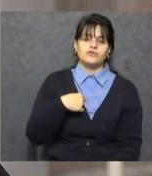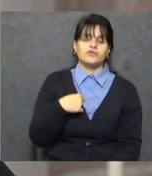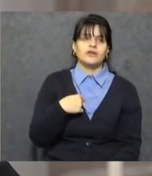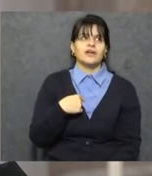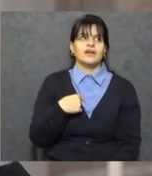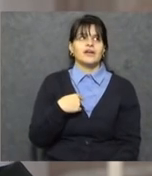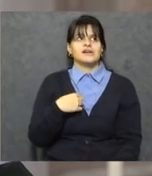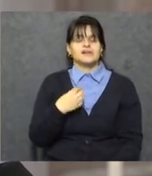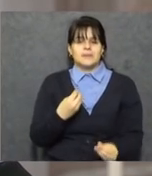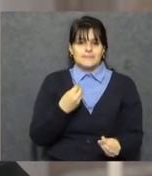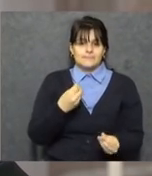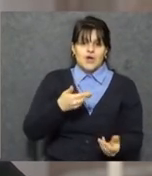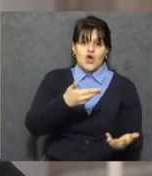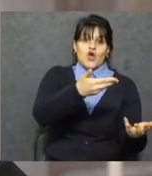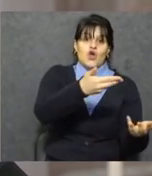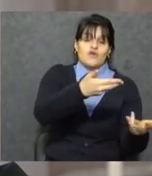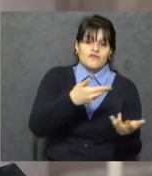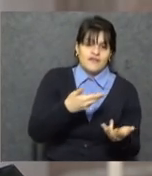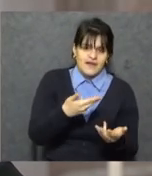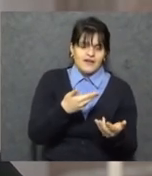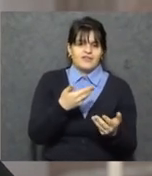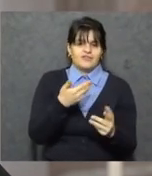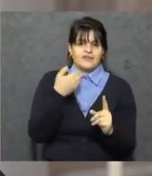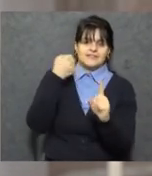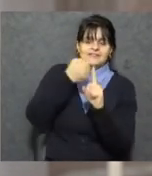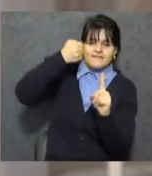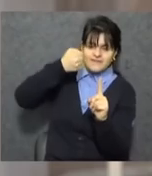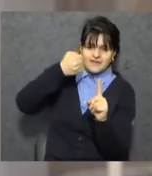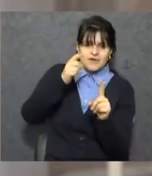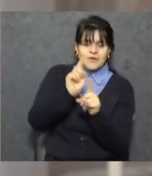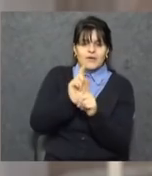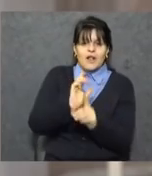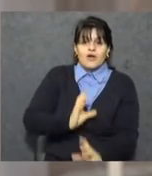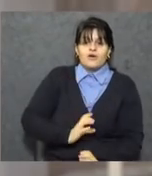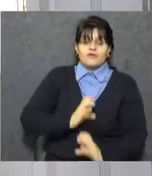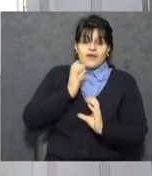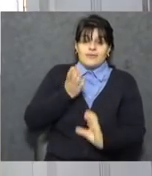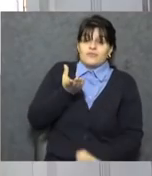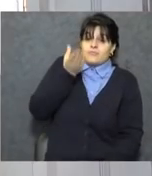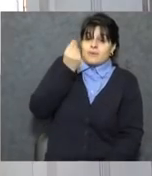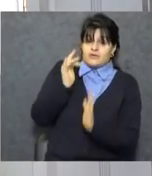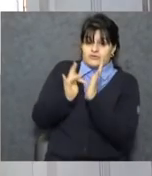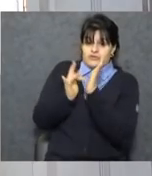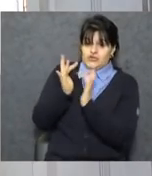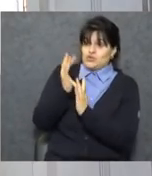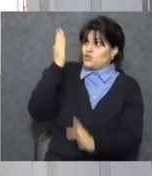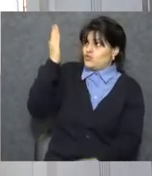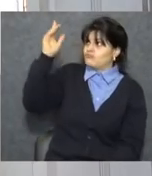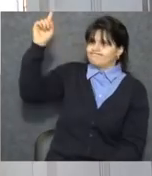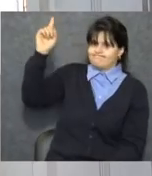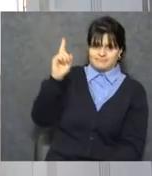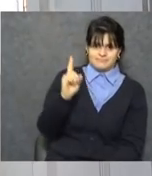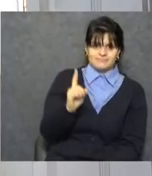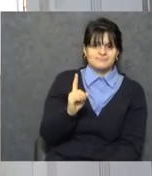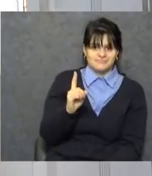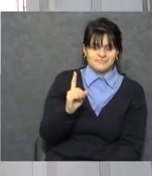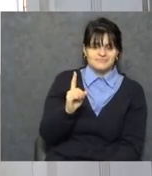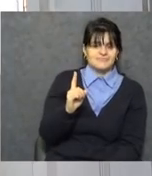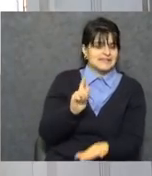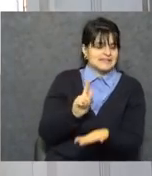convidados e desafiados a confiarmos e a confiarmos mais em Jesus Cristo, que vem ao nosso encontro nesta situação